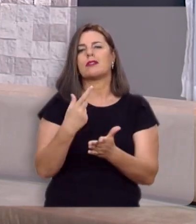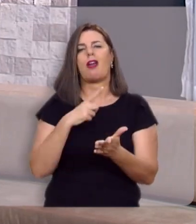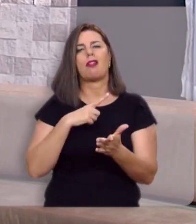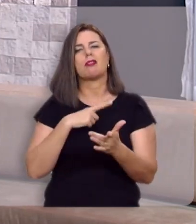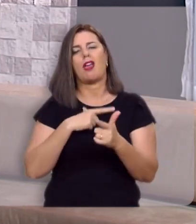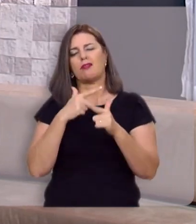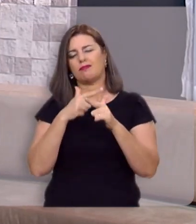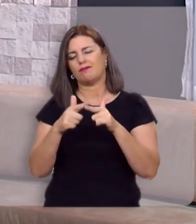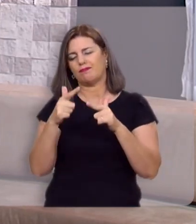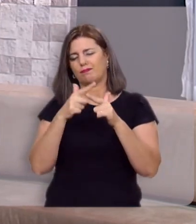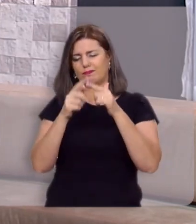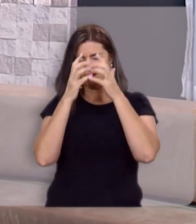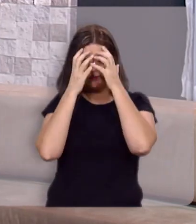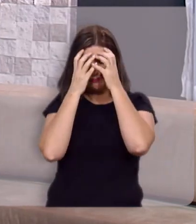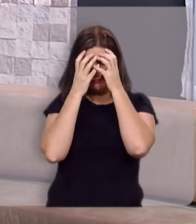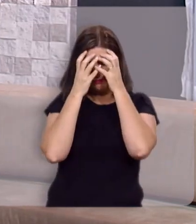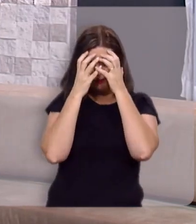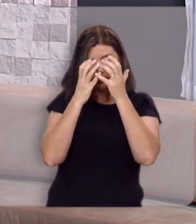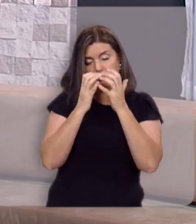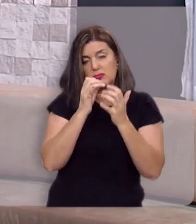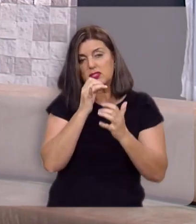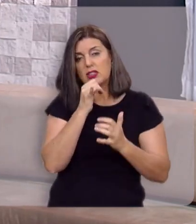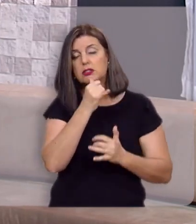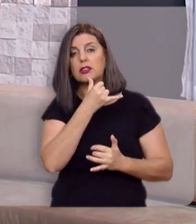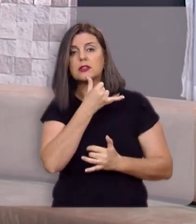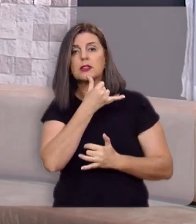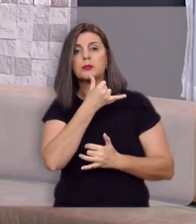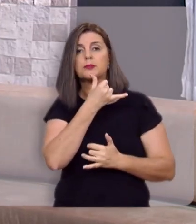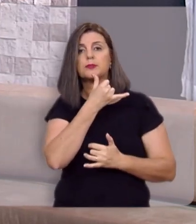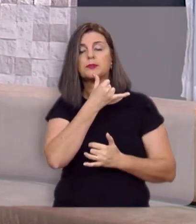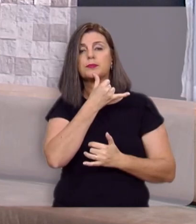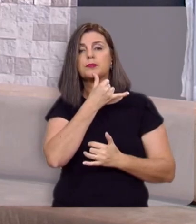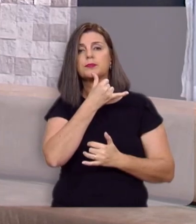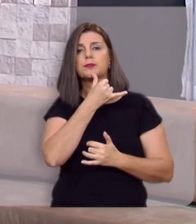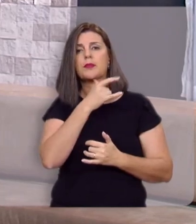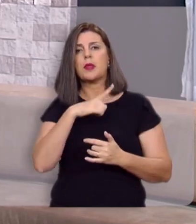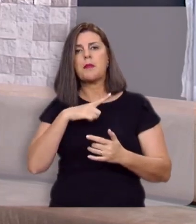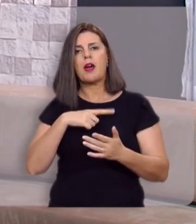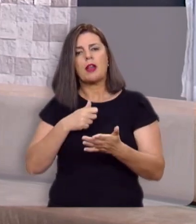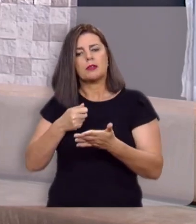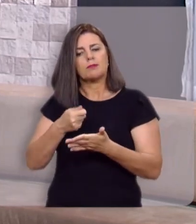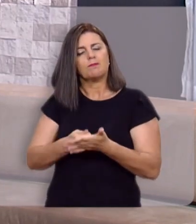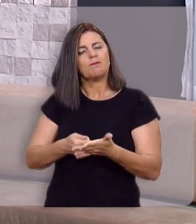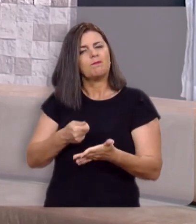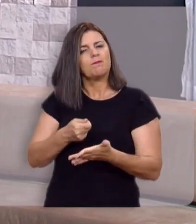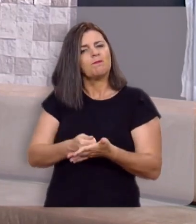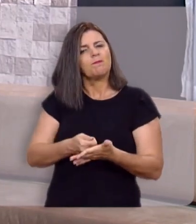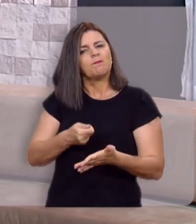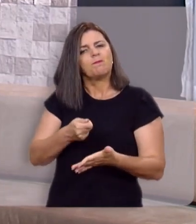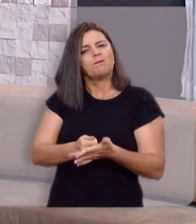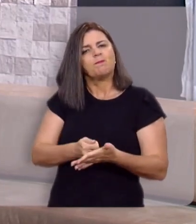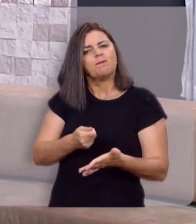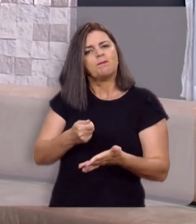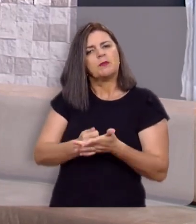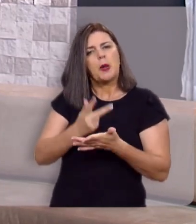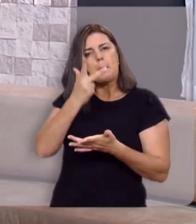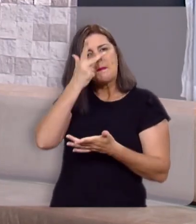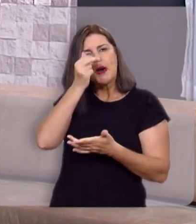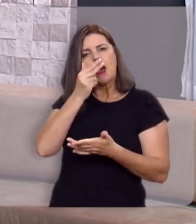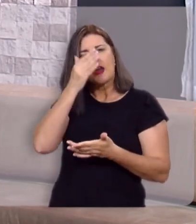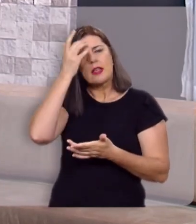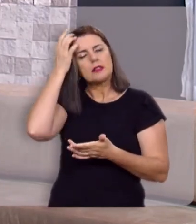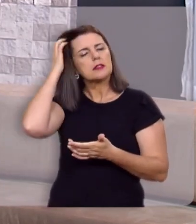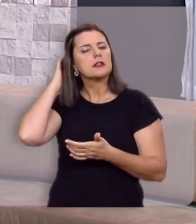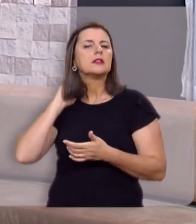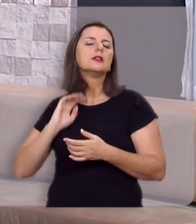em tribulação e tristeza, uma espécie de pressão nas suas costas, de um rolo